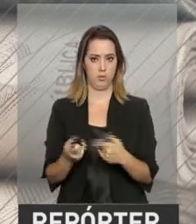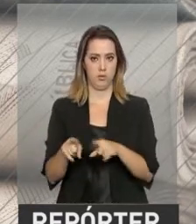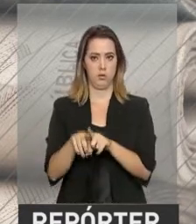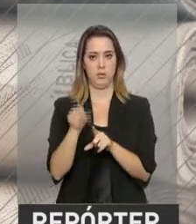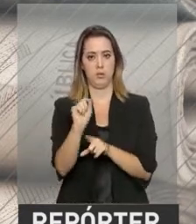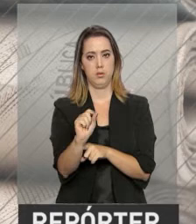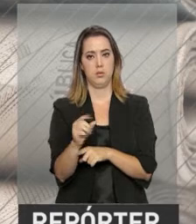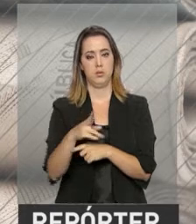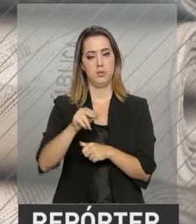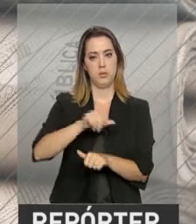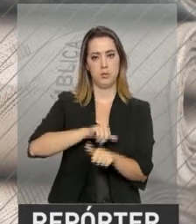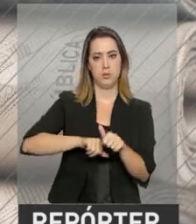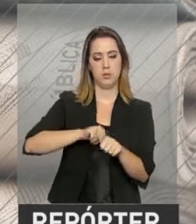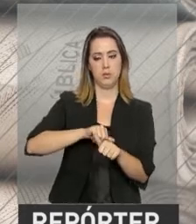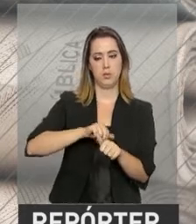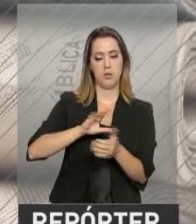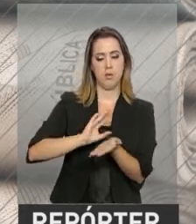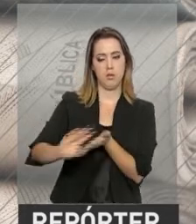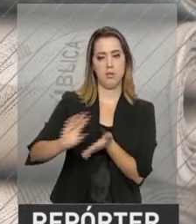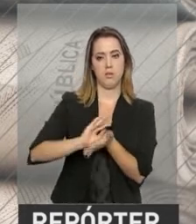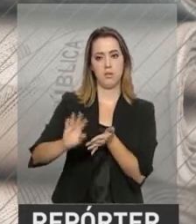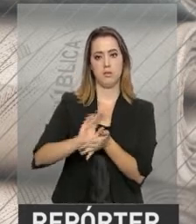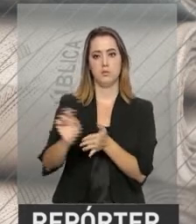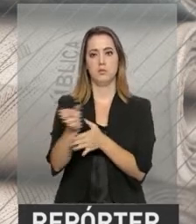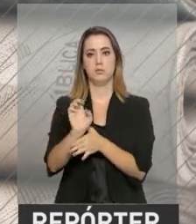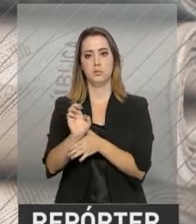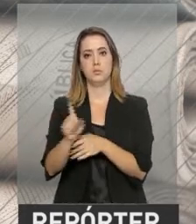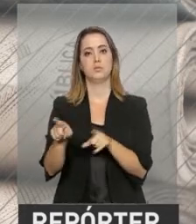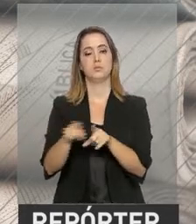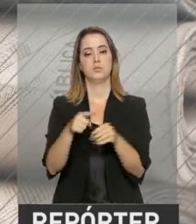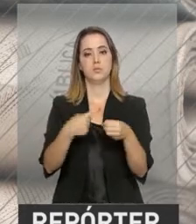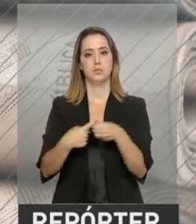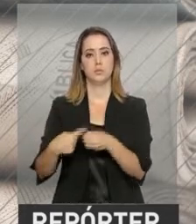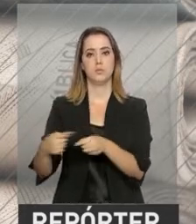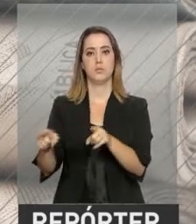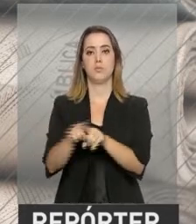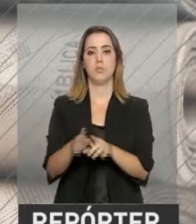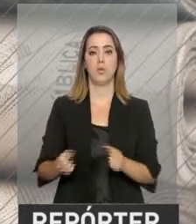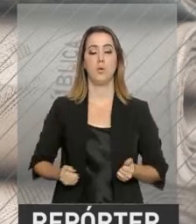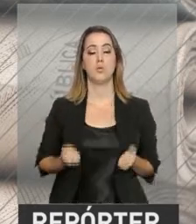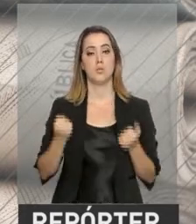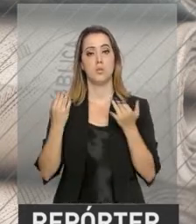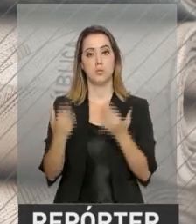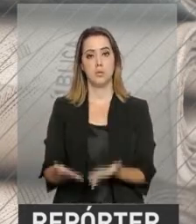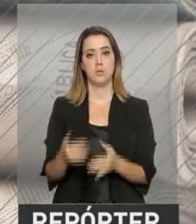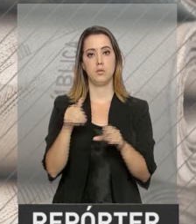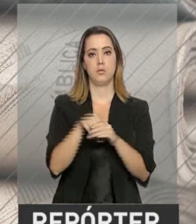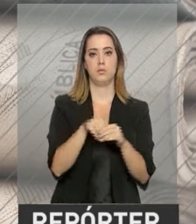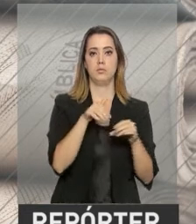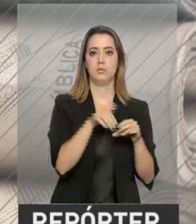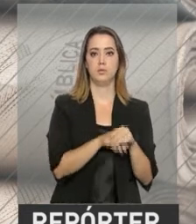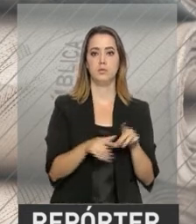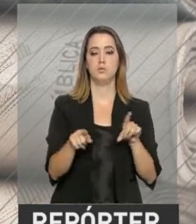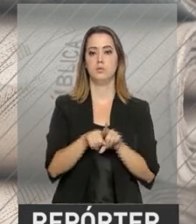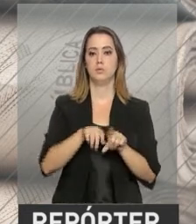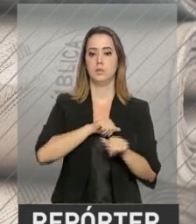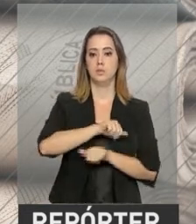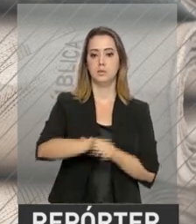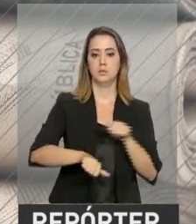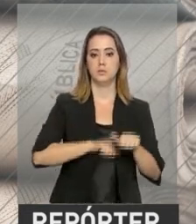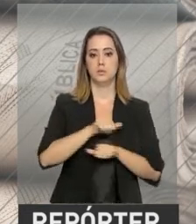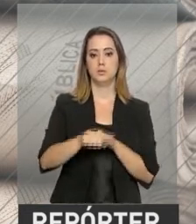de fora transferências do governo federal para estados e municípios os gastos para a realização de eleições e as transferências